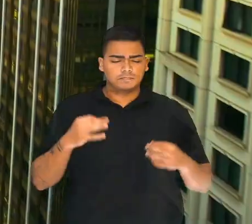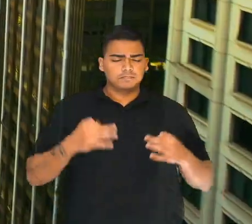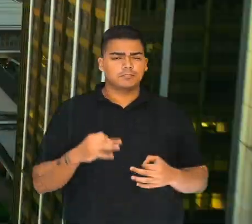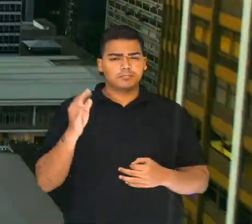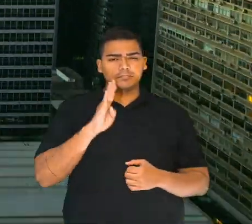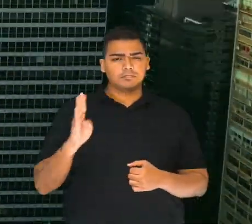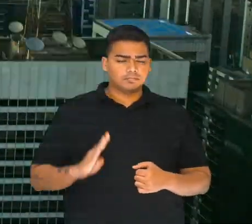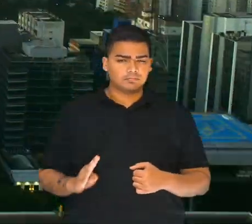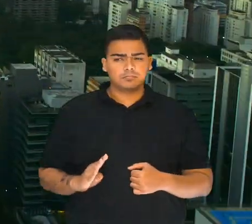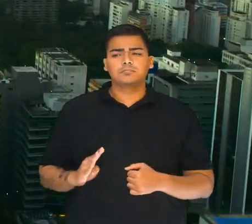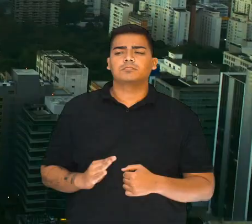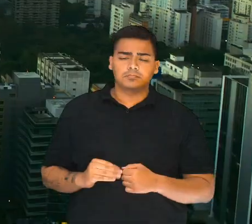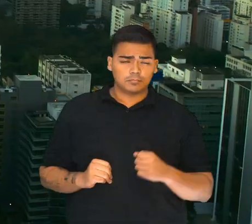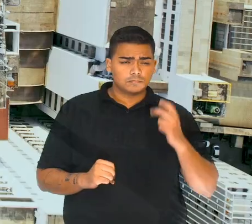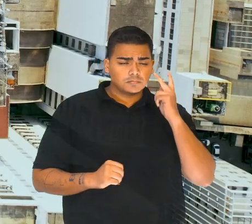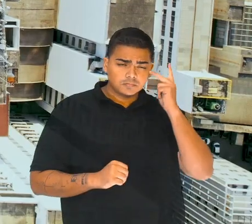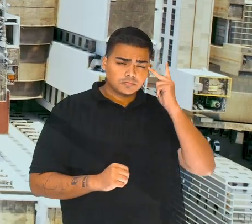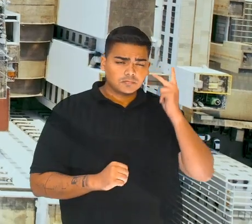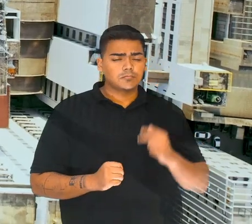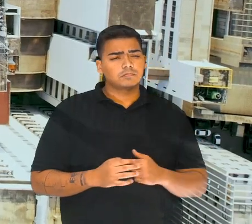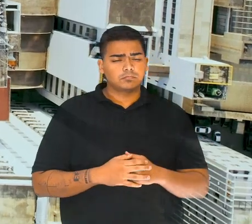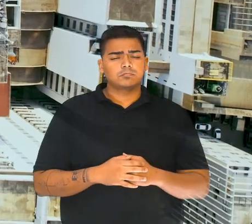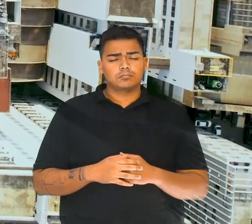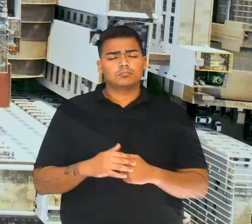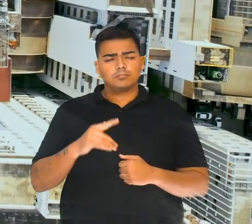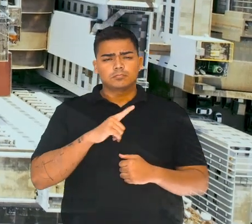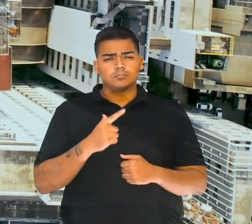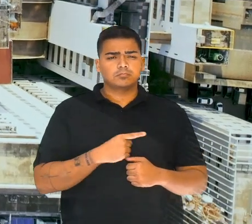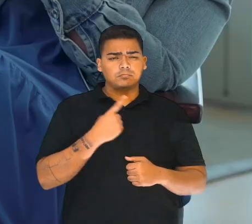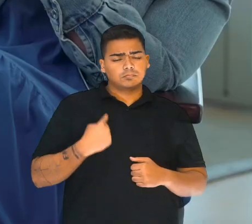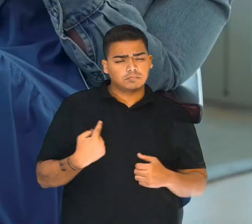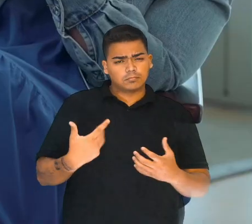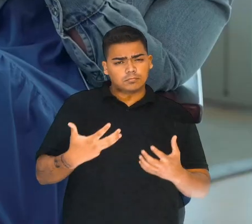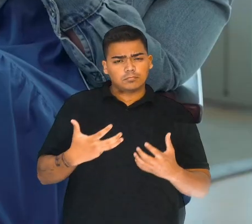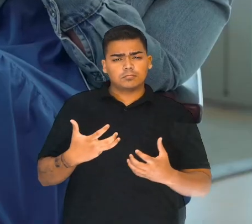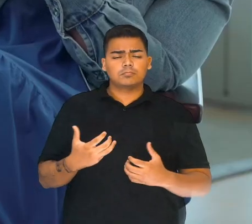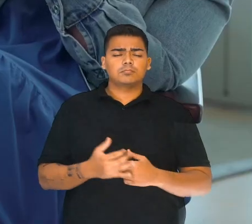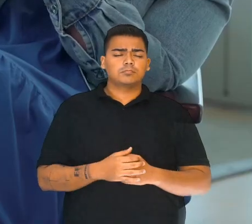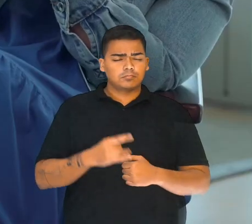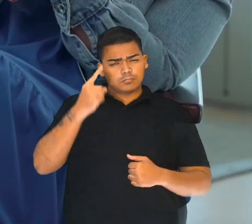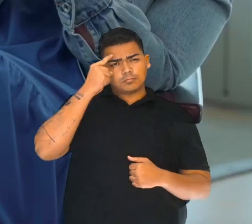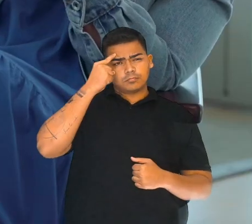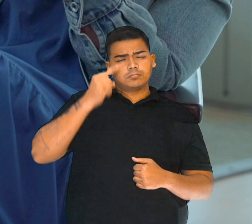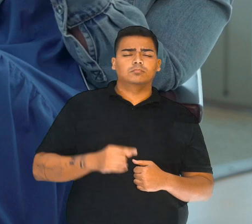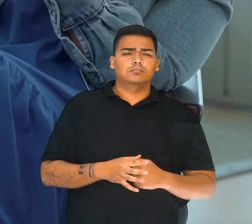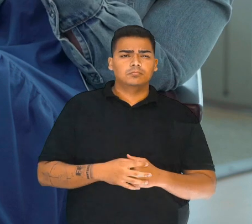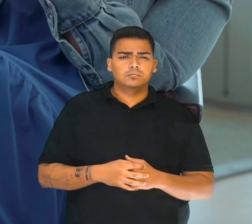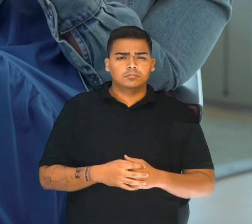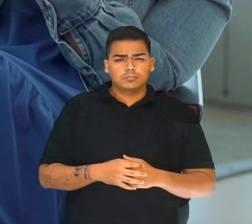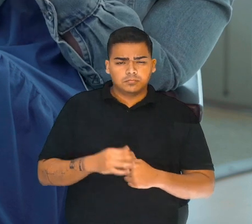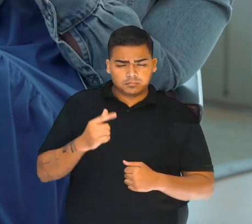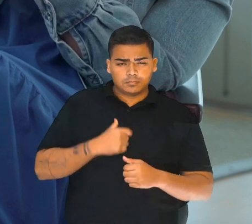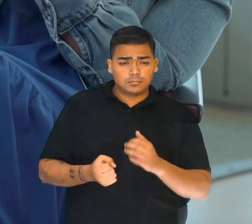Com certeza, Brasil e dentro do Brasil, São Paulo é the place to be, né? É onde você quer estar se você está